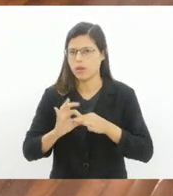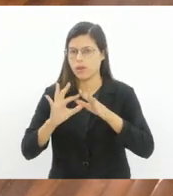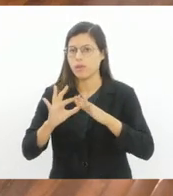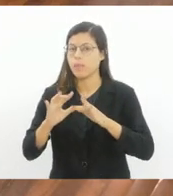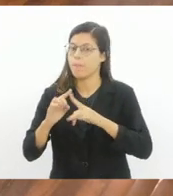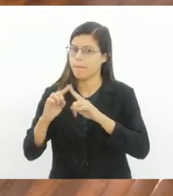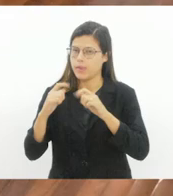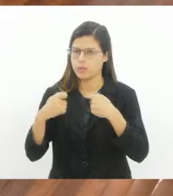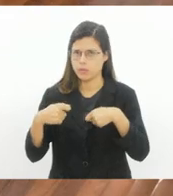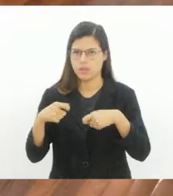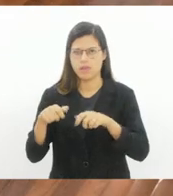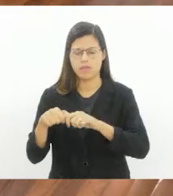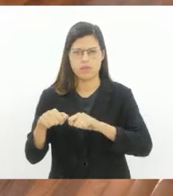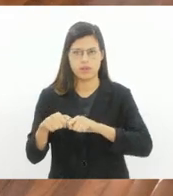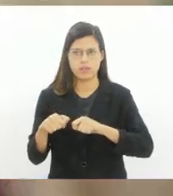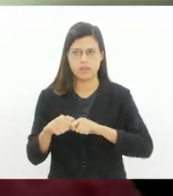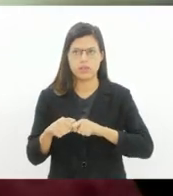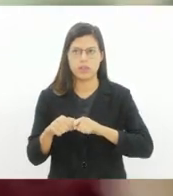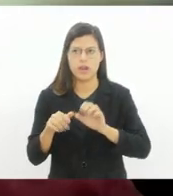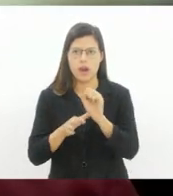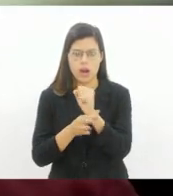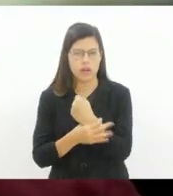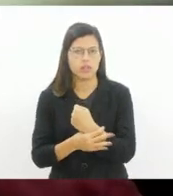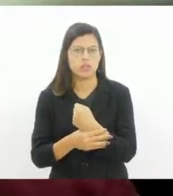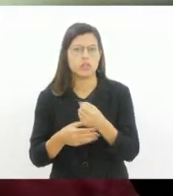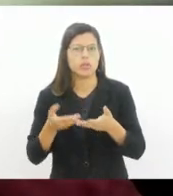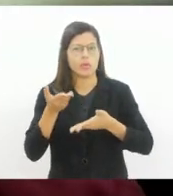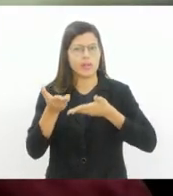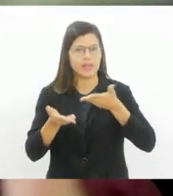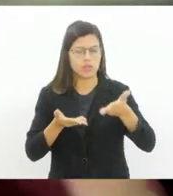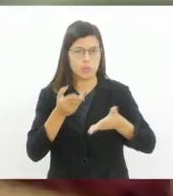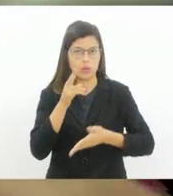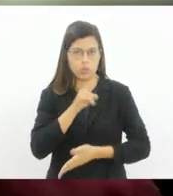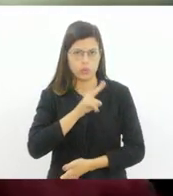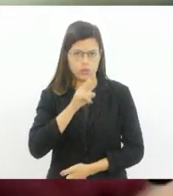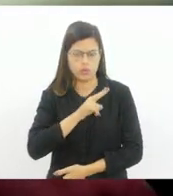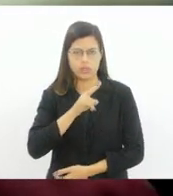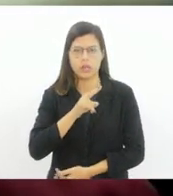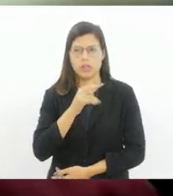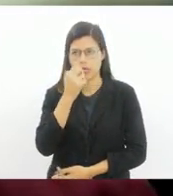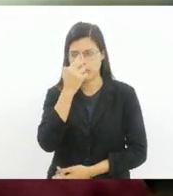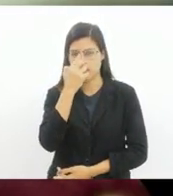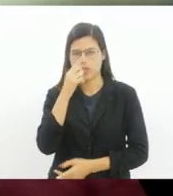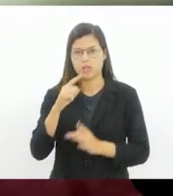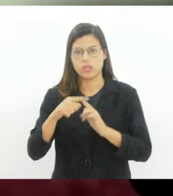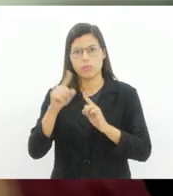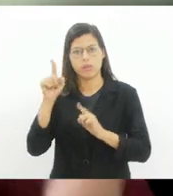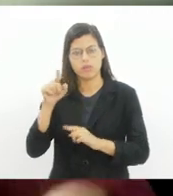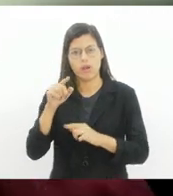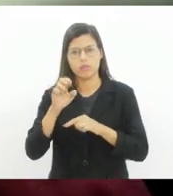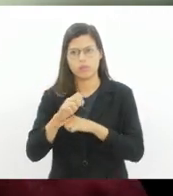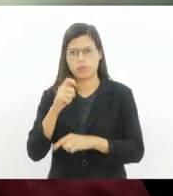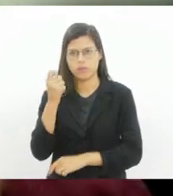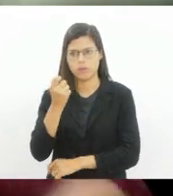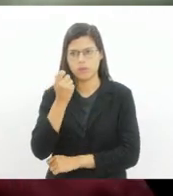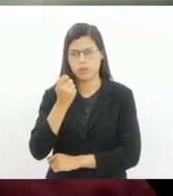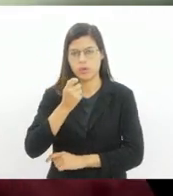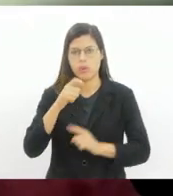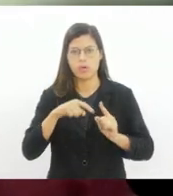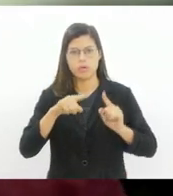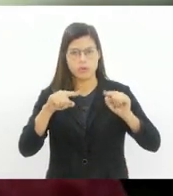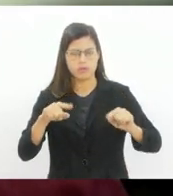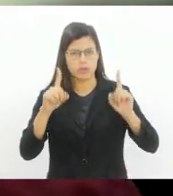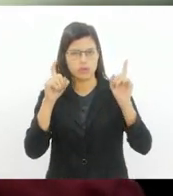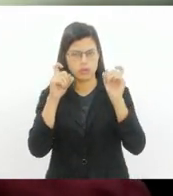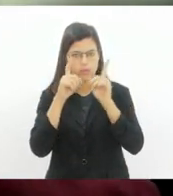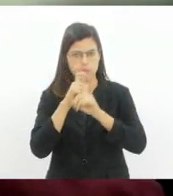profilaxia sejam ofertados, né, logo no atendimento imediato. Mas no caso do Rio Grande do Sul, por exemplo, os profissionais estavam com muita